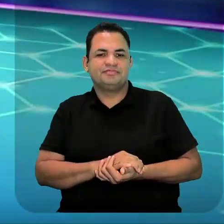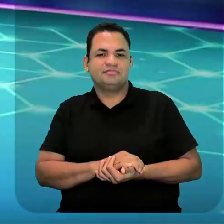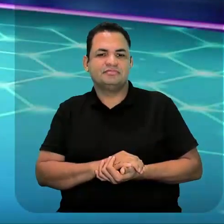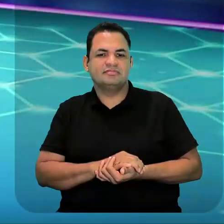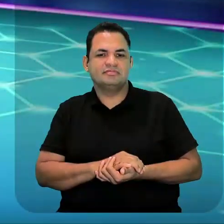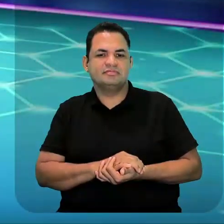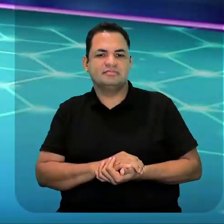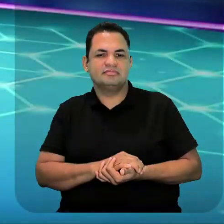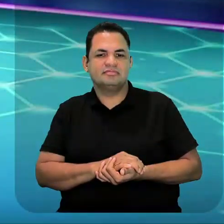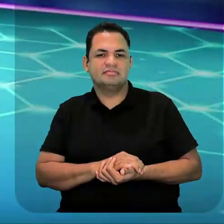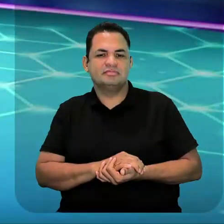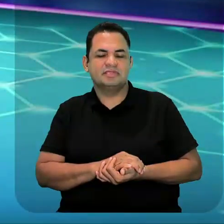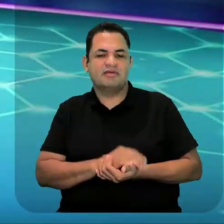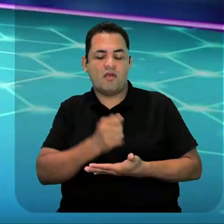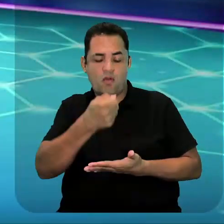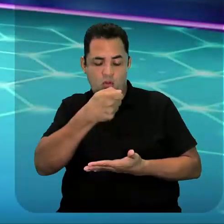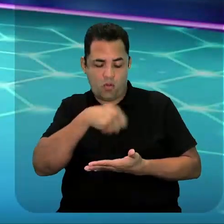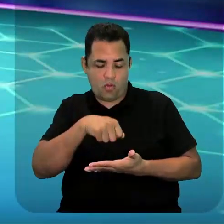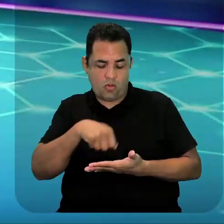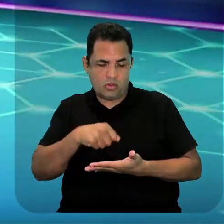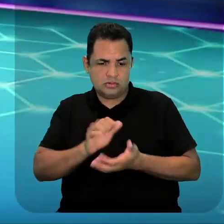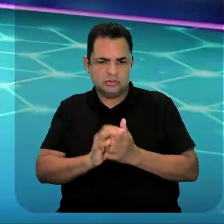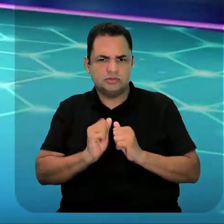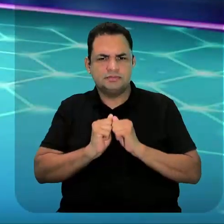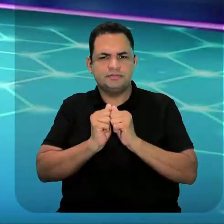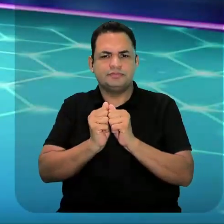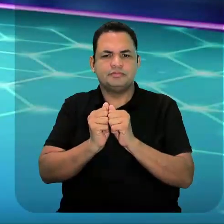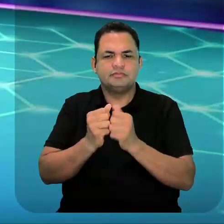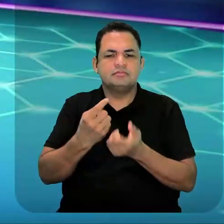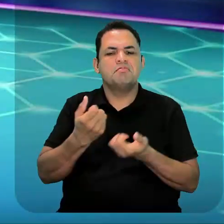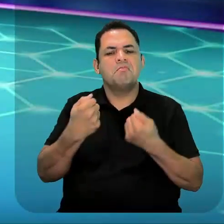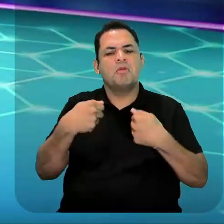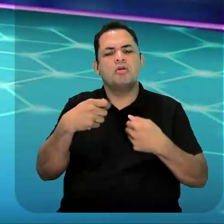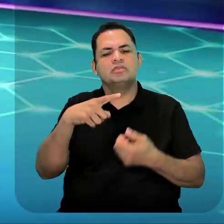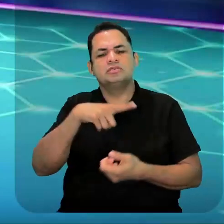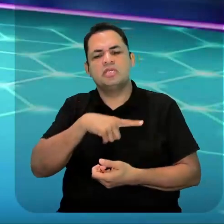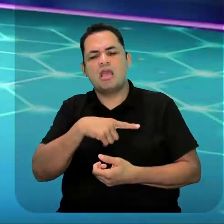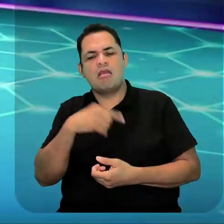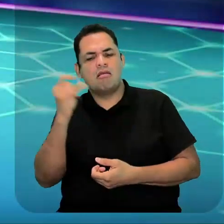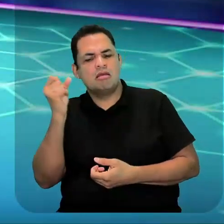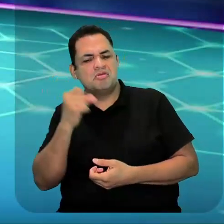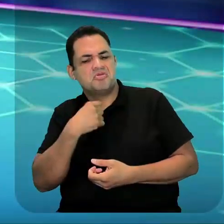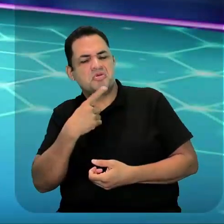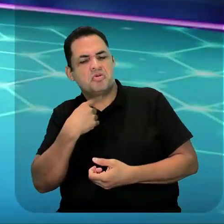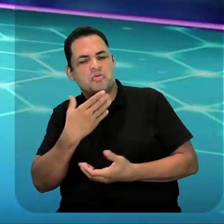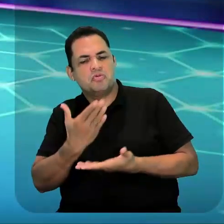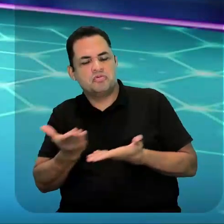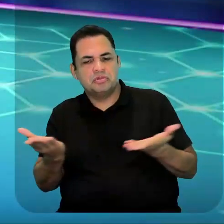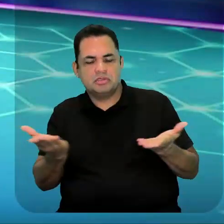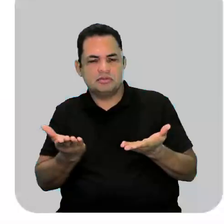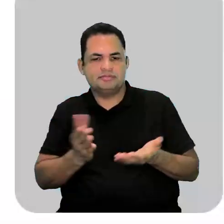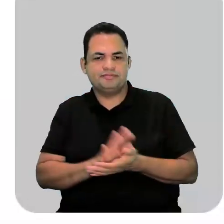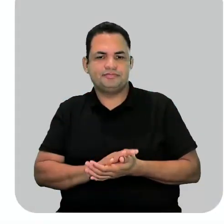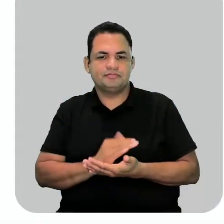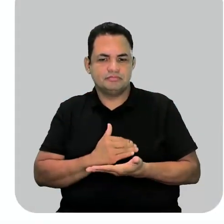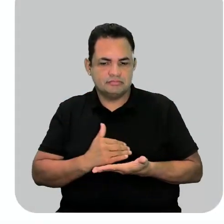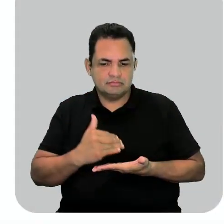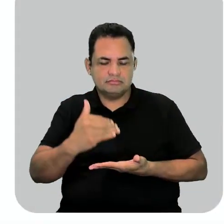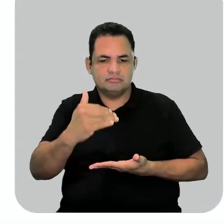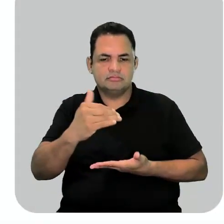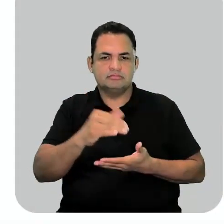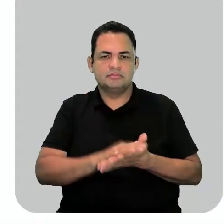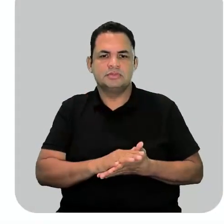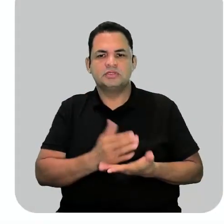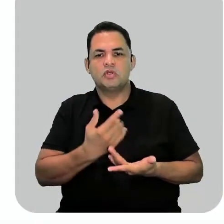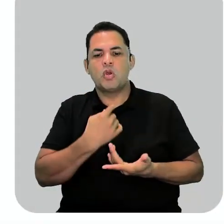nós vamos fazer a correção juntos para que a gente possa tirar alguma dúvida que tenha ficado no meio do caminho. Então, vamos lá para o